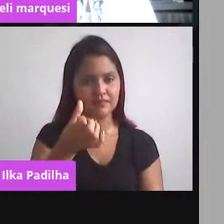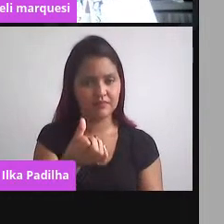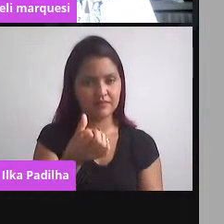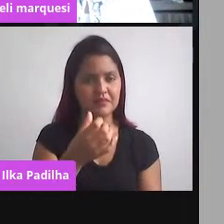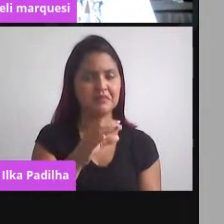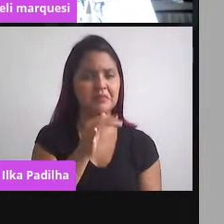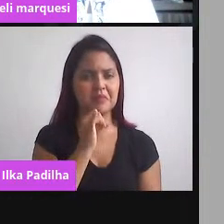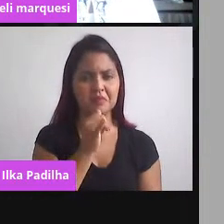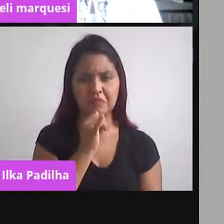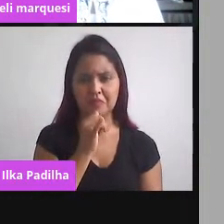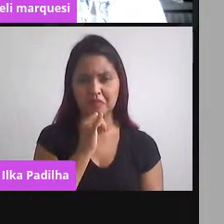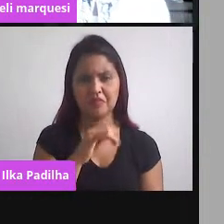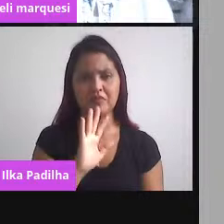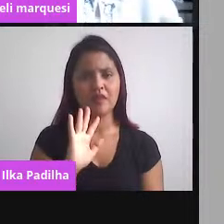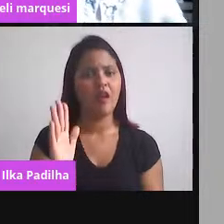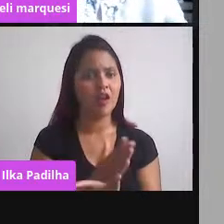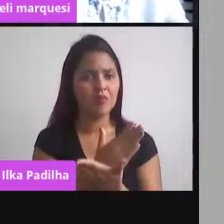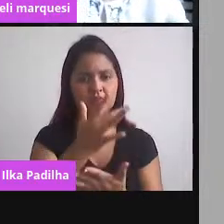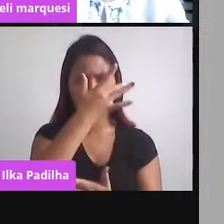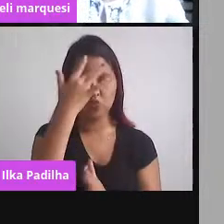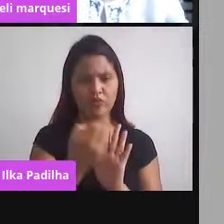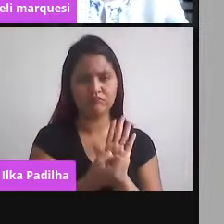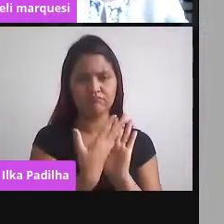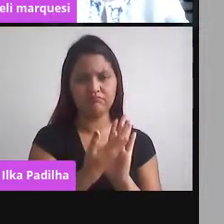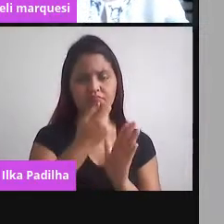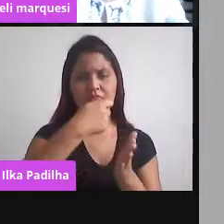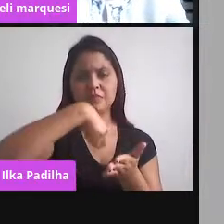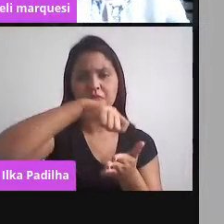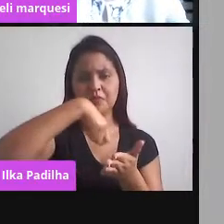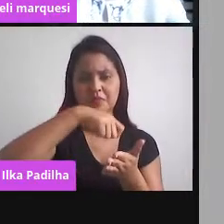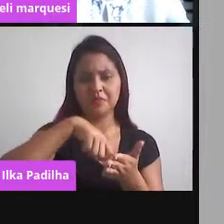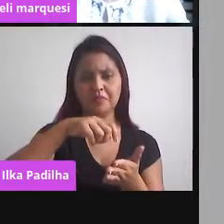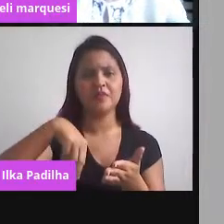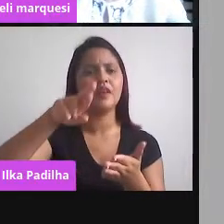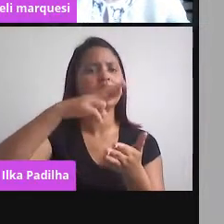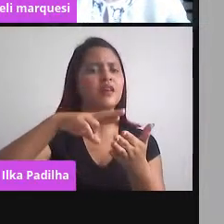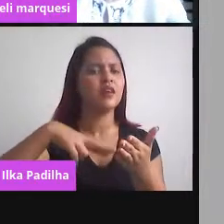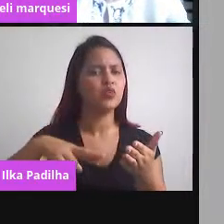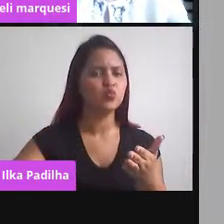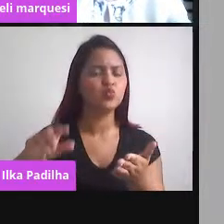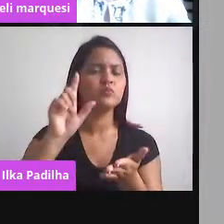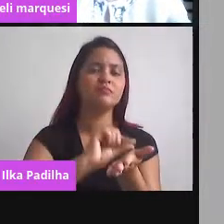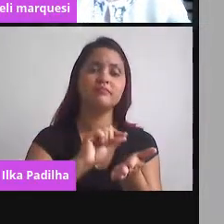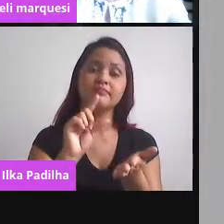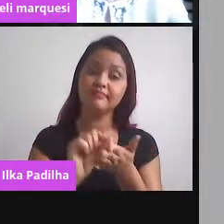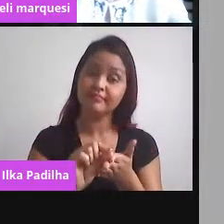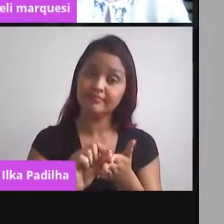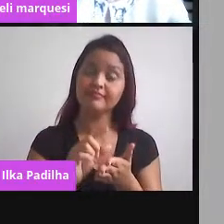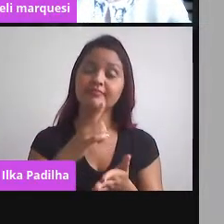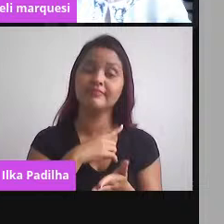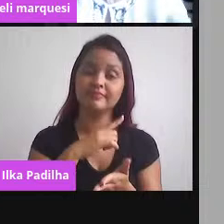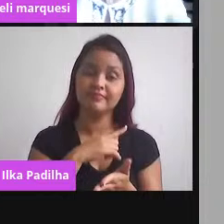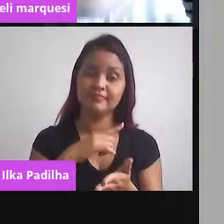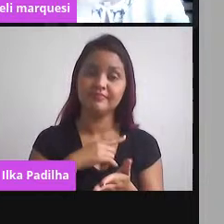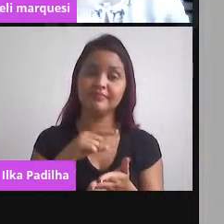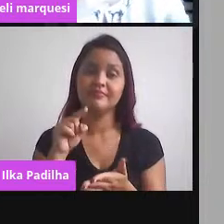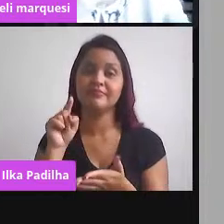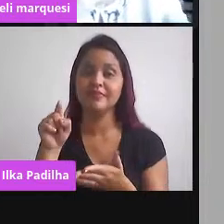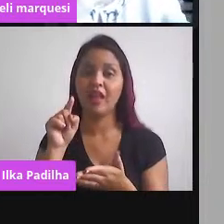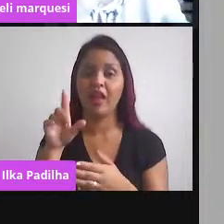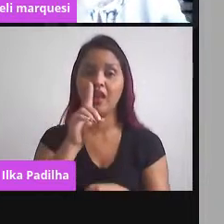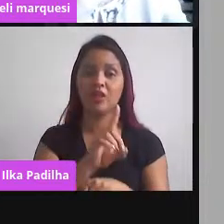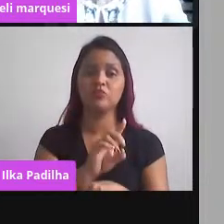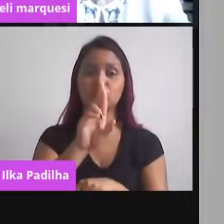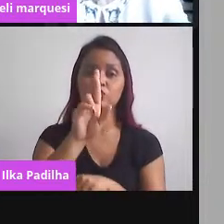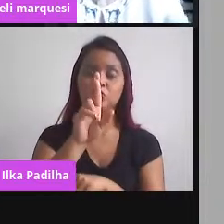com produção escrita. Então, tem aqui a escrita de resumo de artigo acadêmico. Esse realmente foi um doutorado em